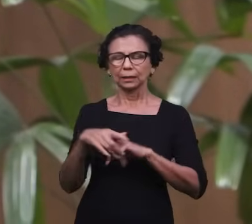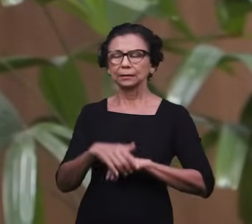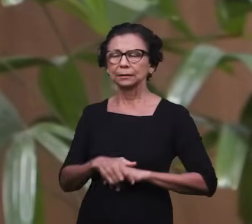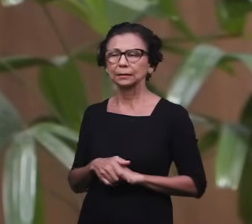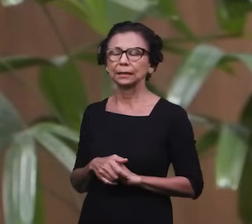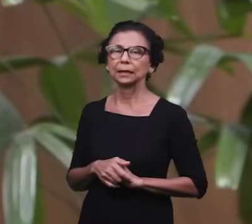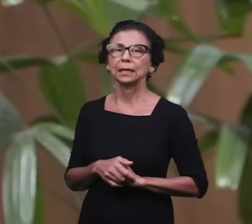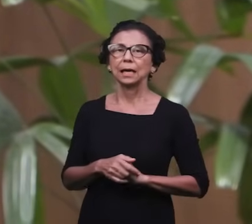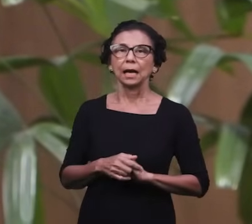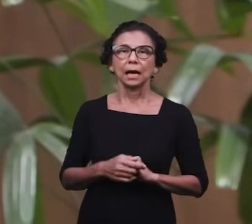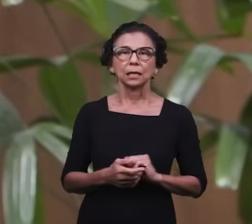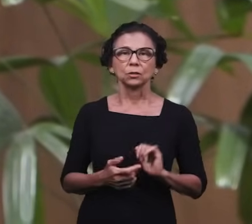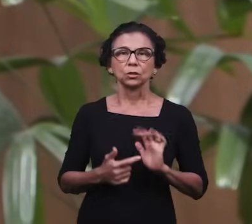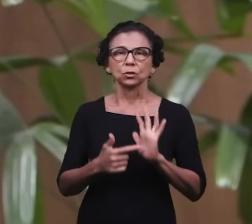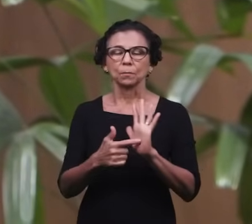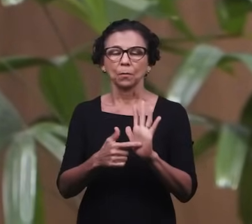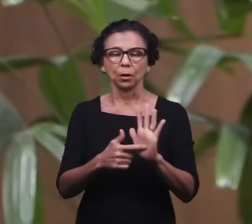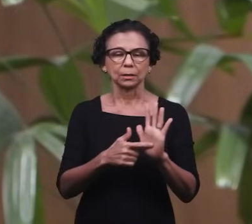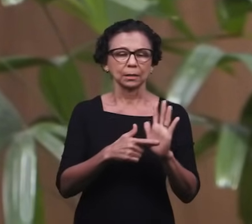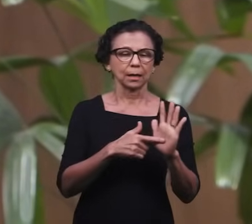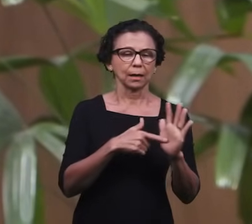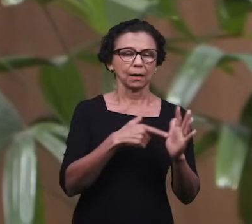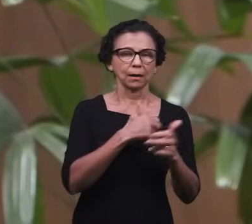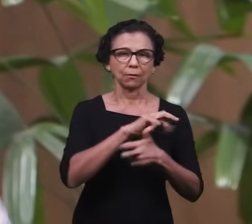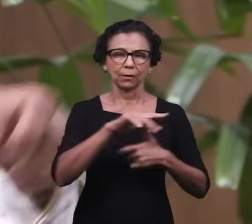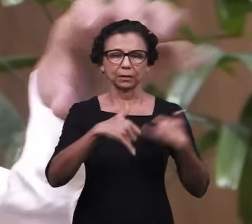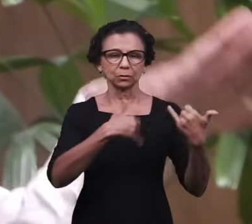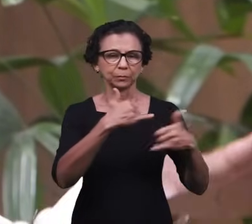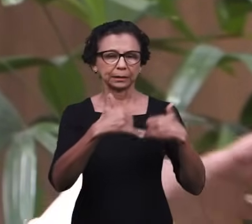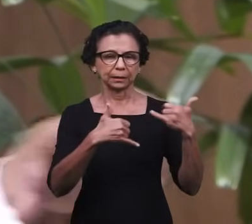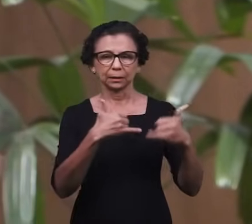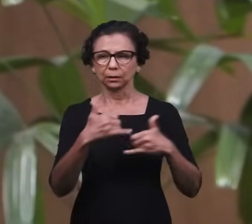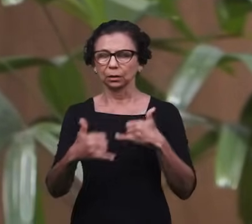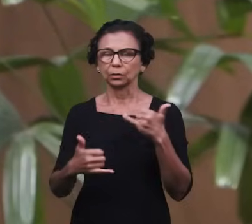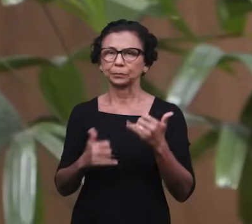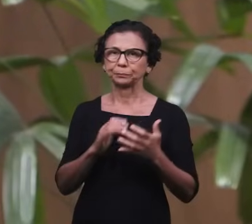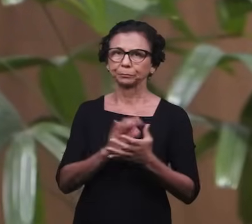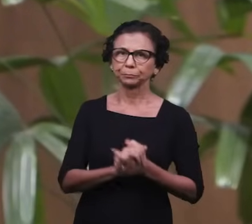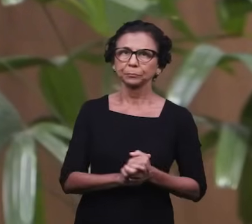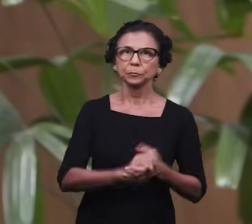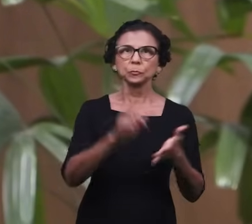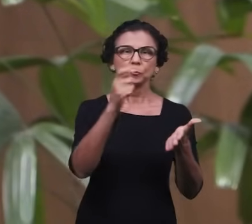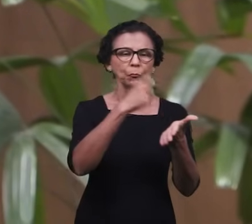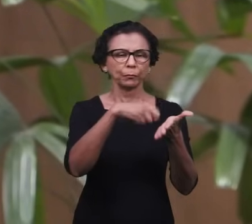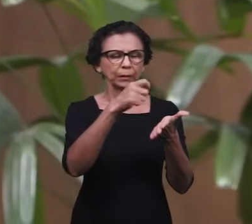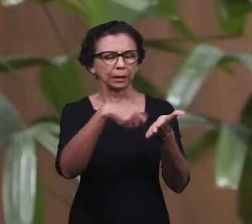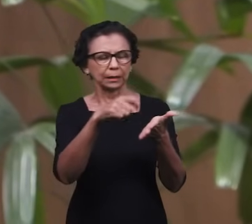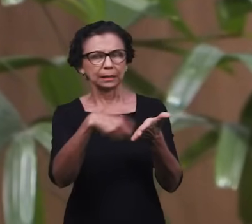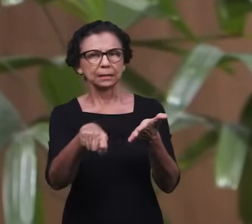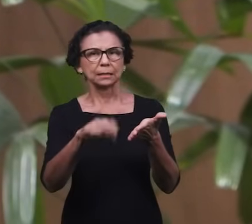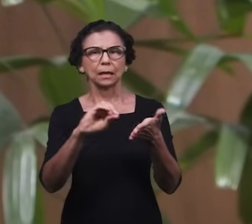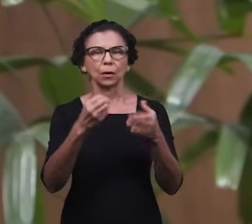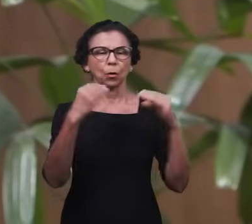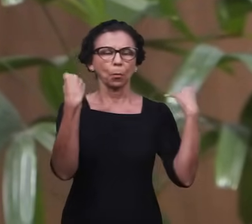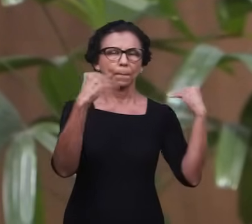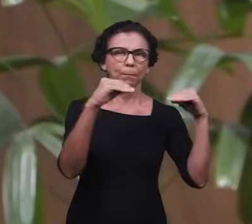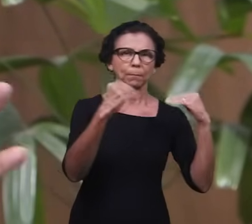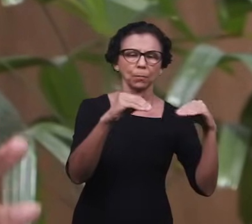dia ele foi lá e brincou de montar, depois ele riscou e depois ele fez, é isso que ele vai tentar fazer da próxima